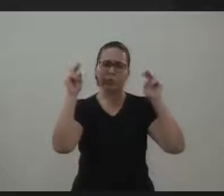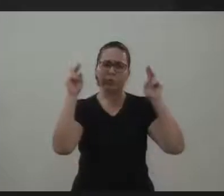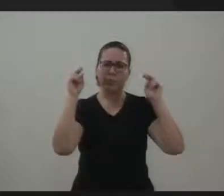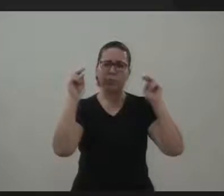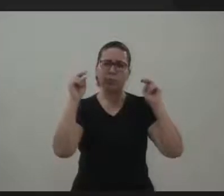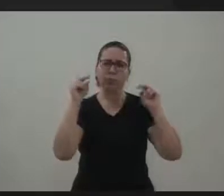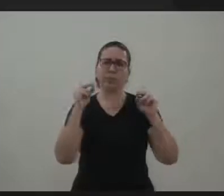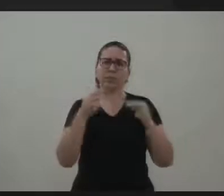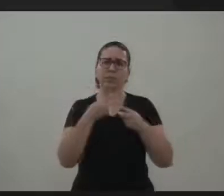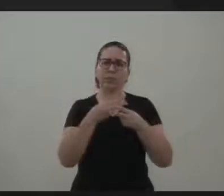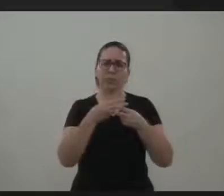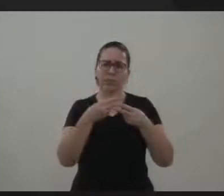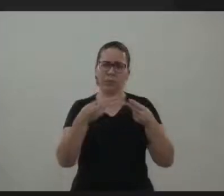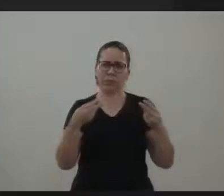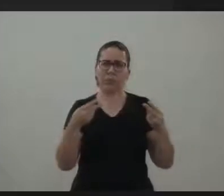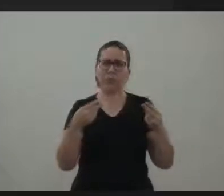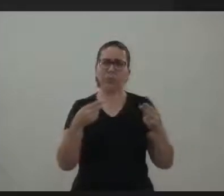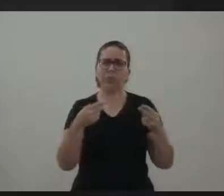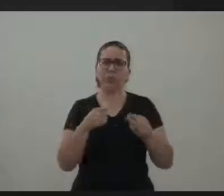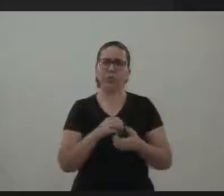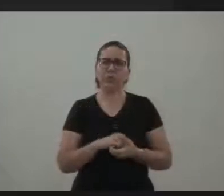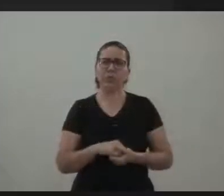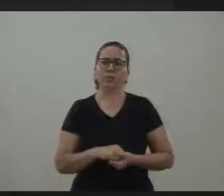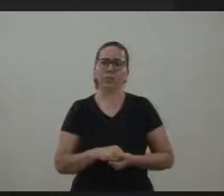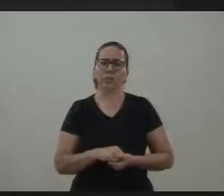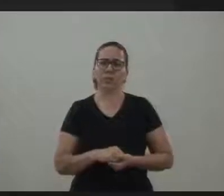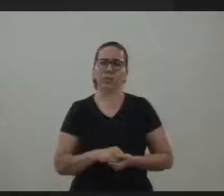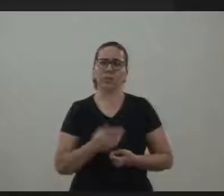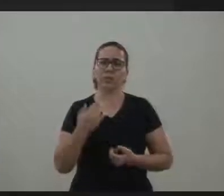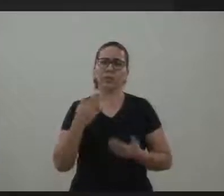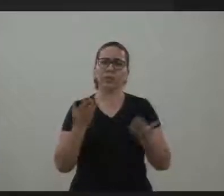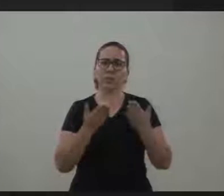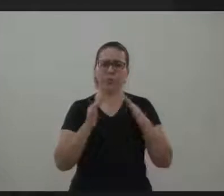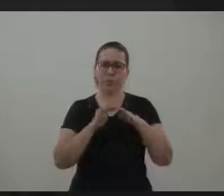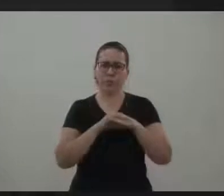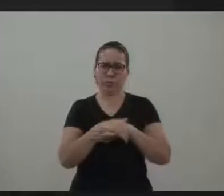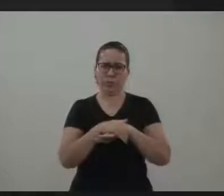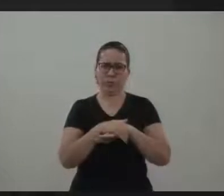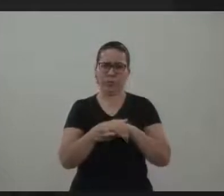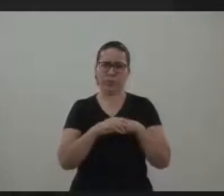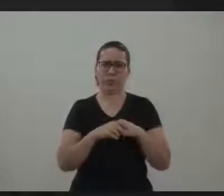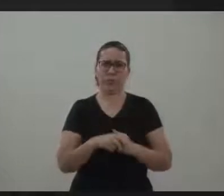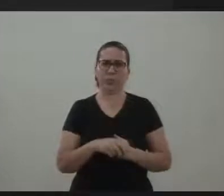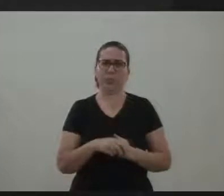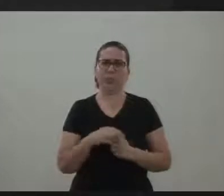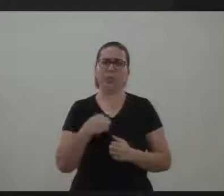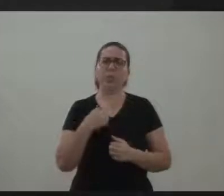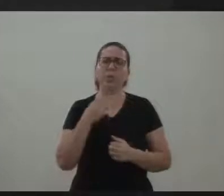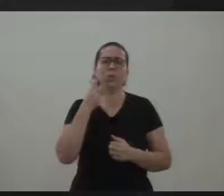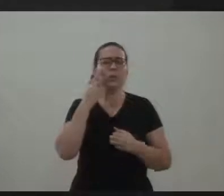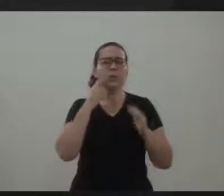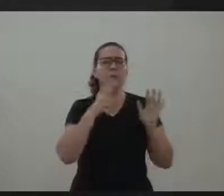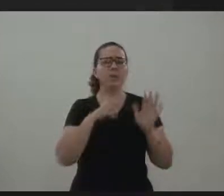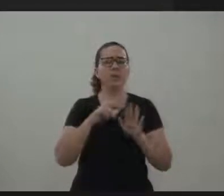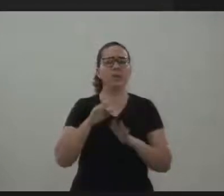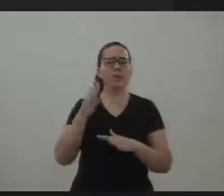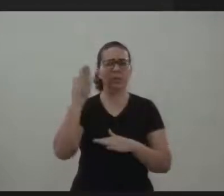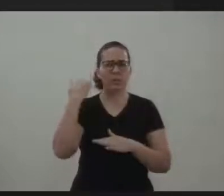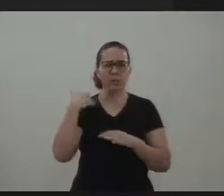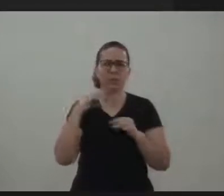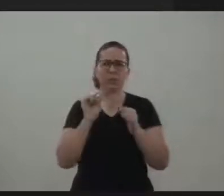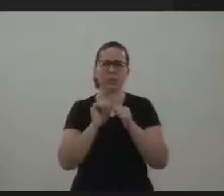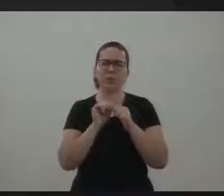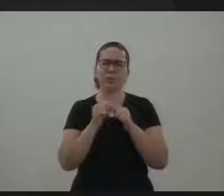de algumas indicações feitas nesta noite. Eu fiz na semana passada algumas